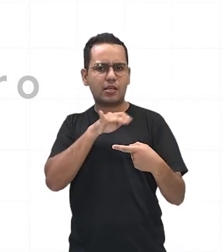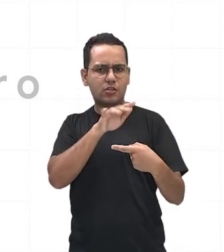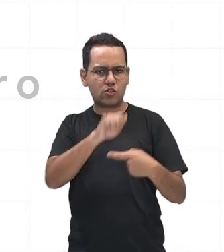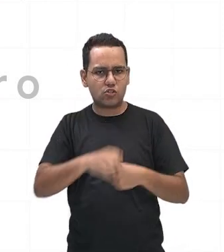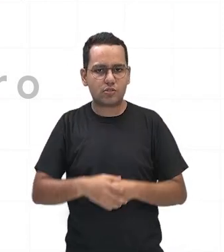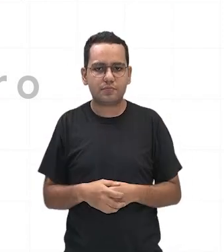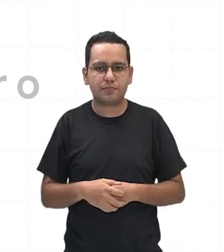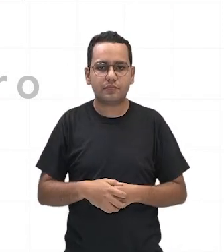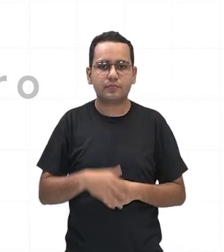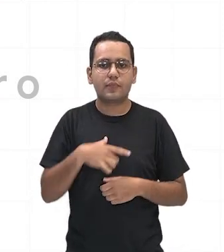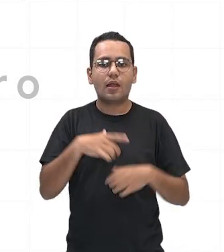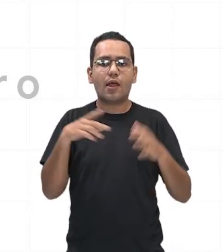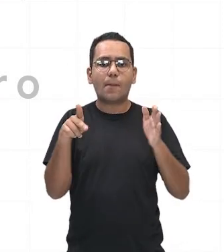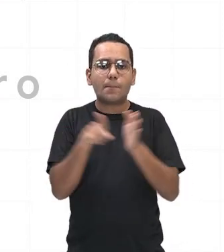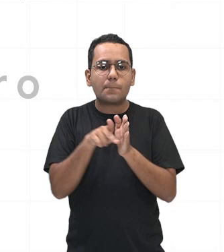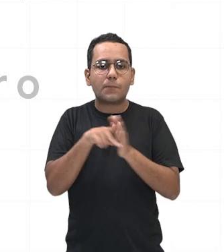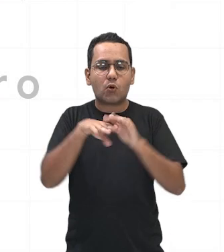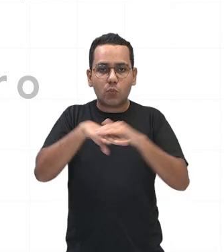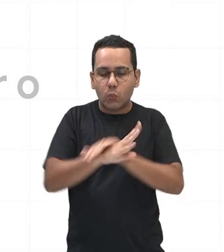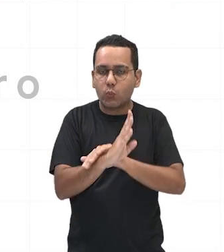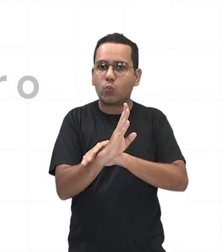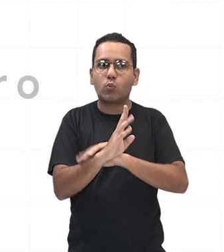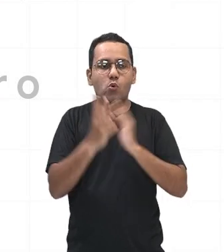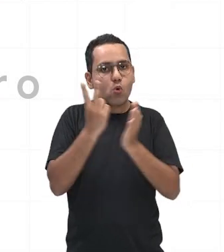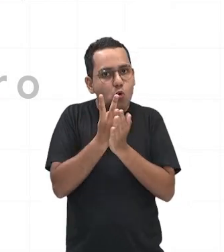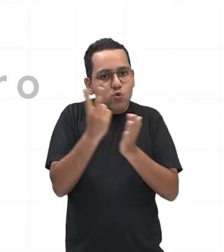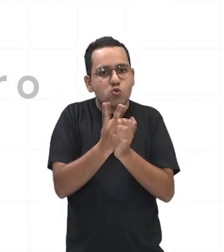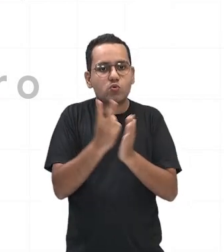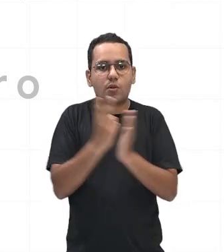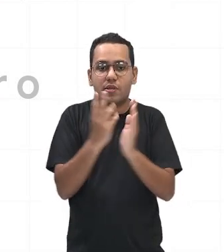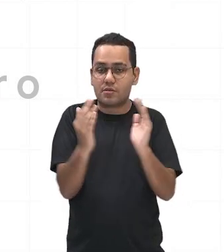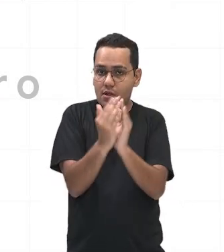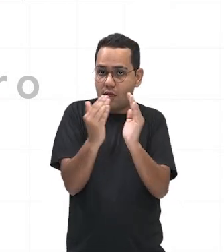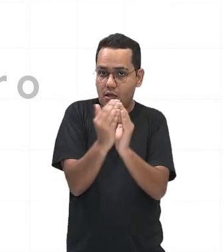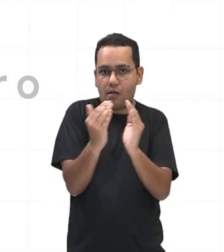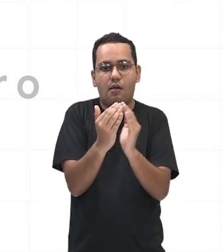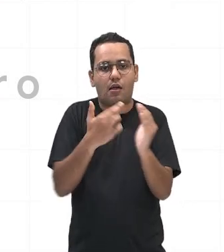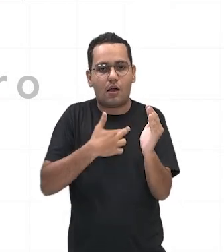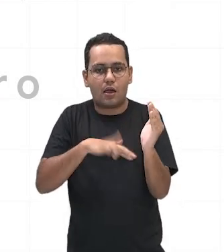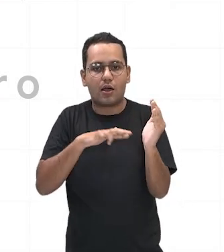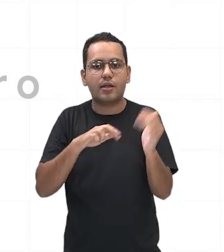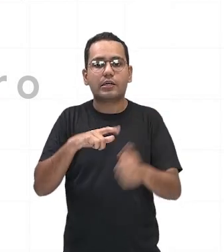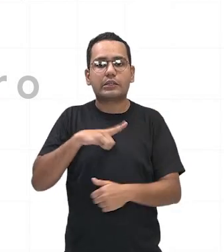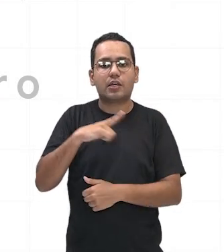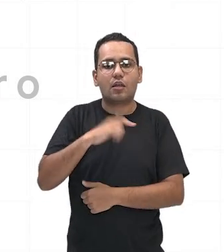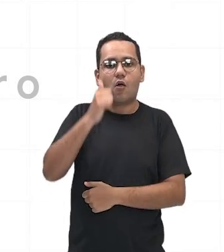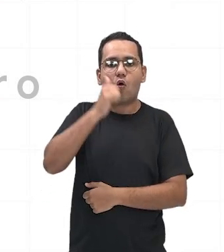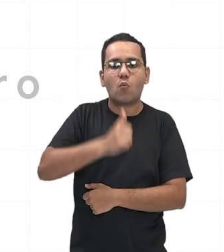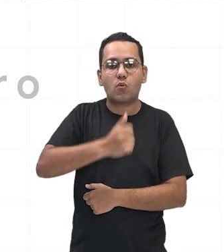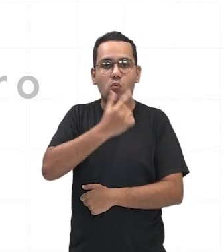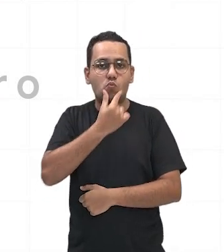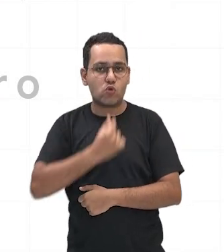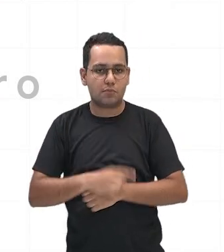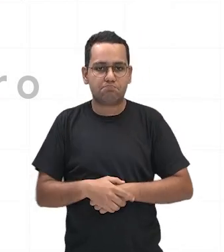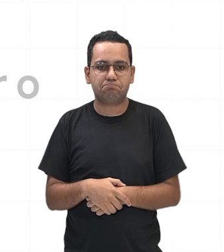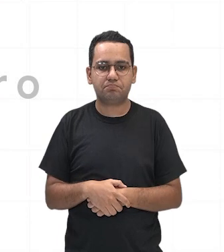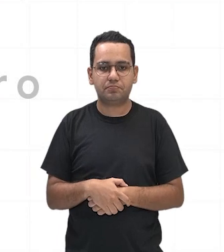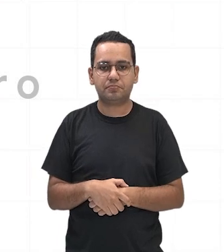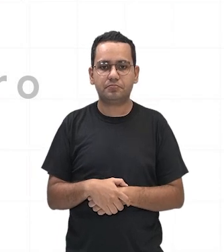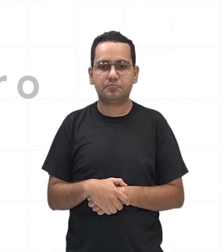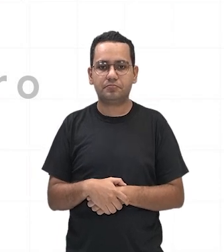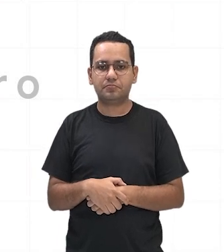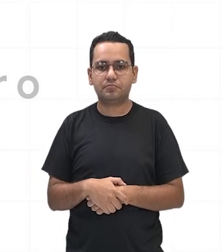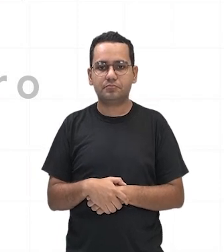membros religiosos de clausura monástica dá-se o nome de monges ou monjas cistercienses, ou monges brancos, como